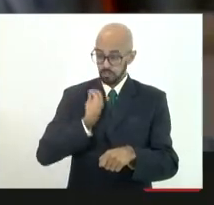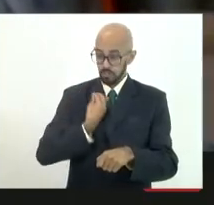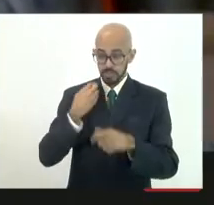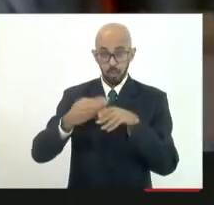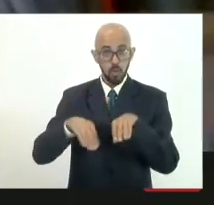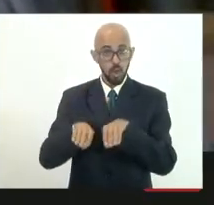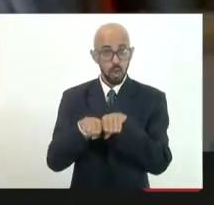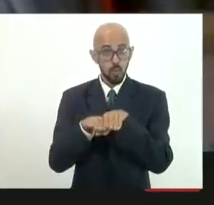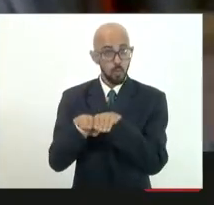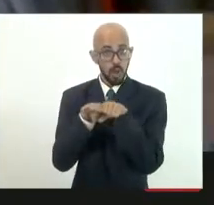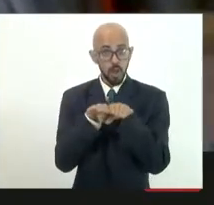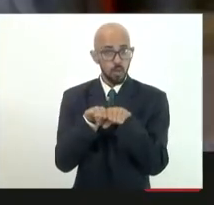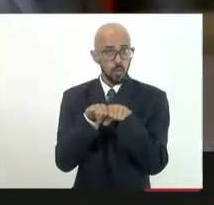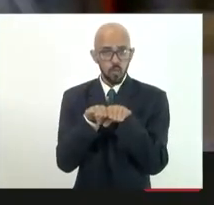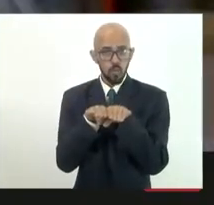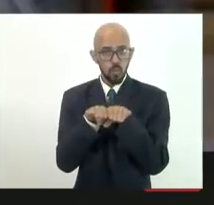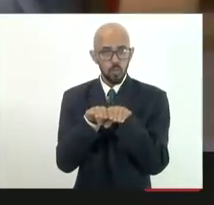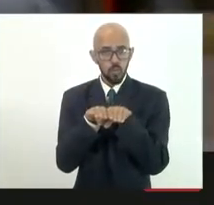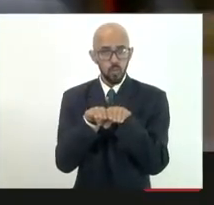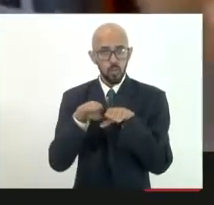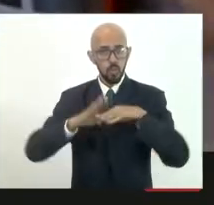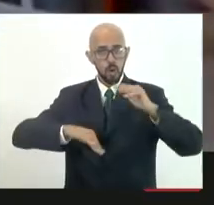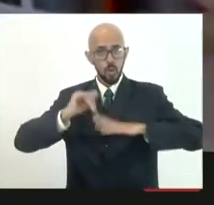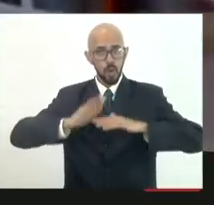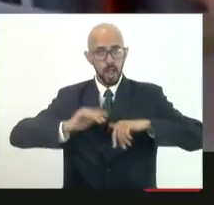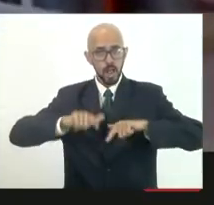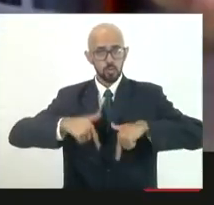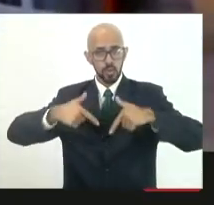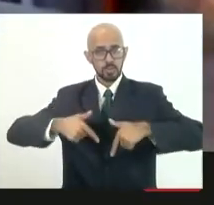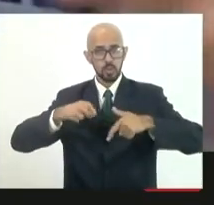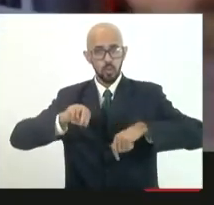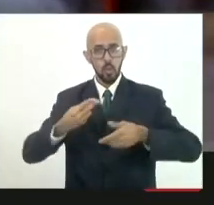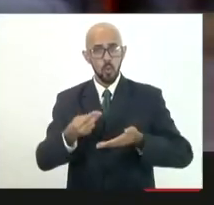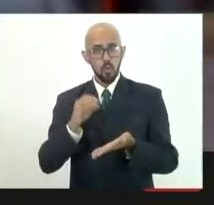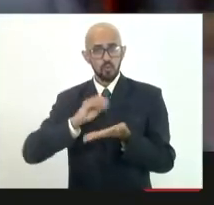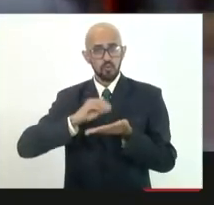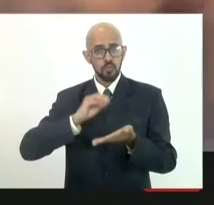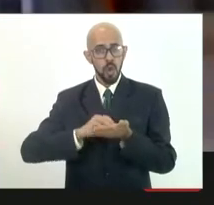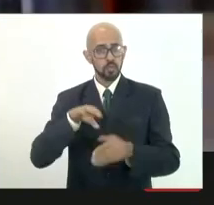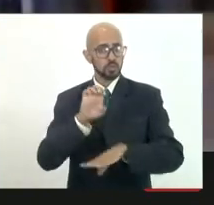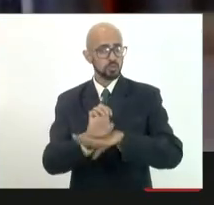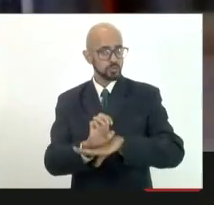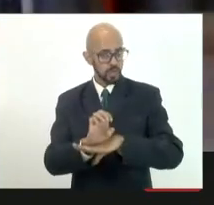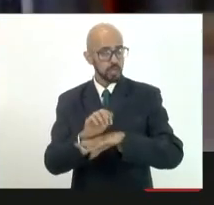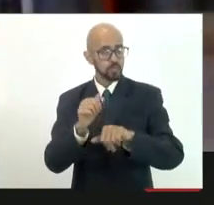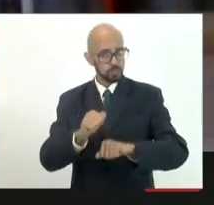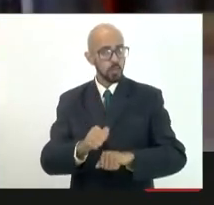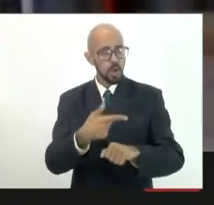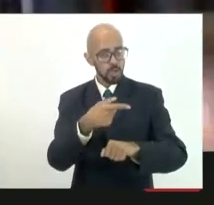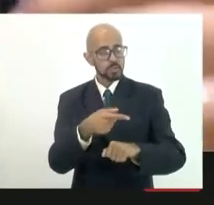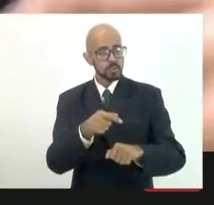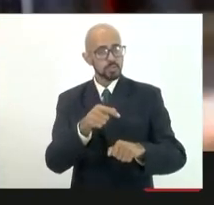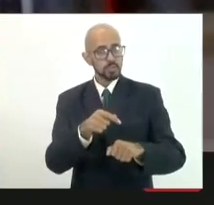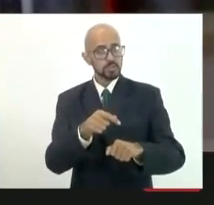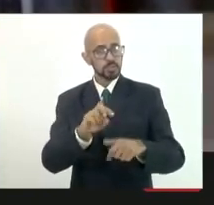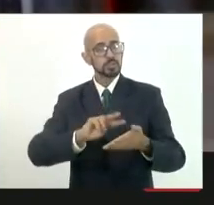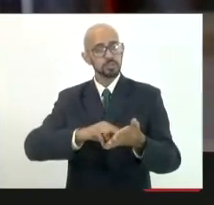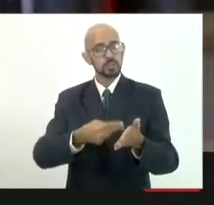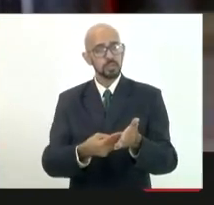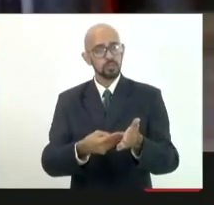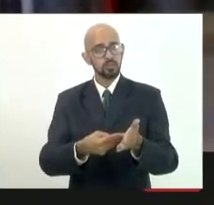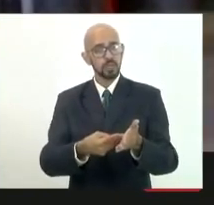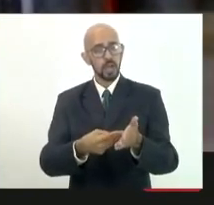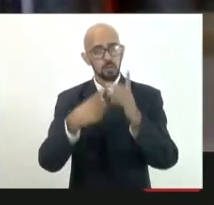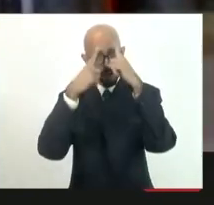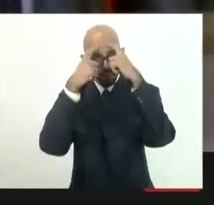as medidas, qualquer atuação ou inação do Estado pode representar esse tipo de violação